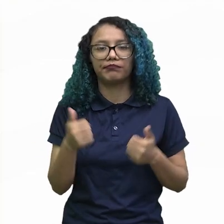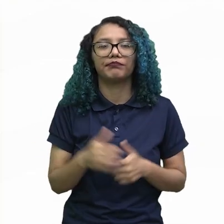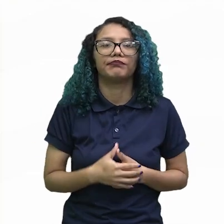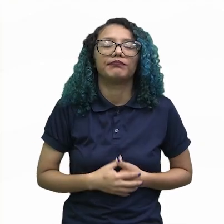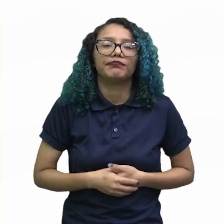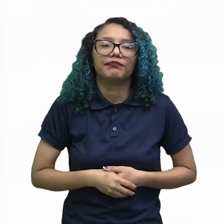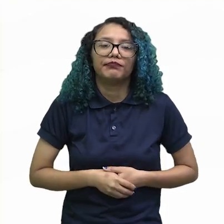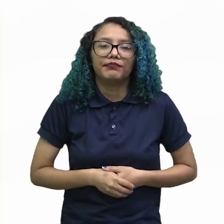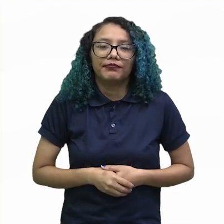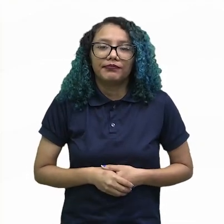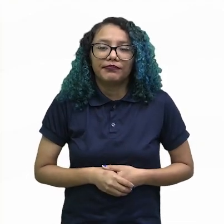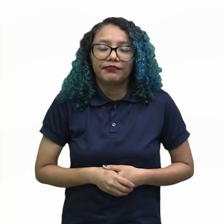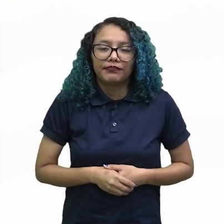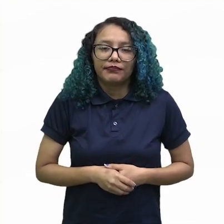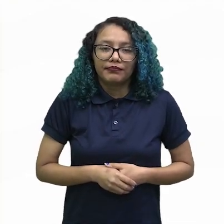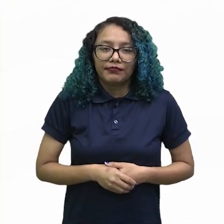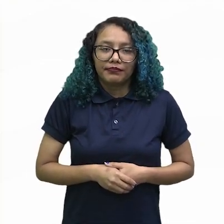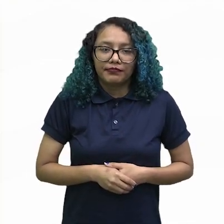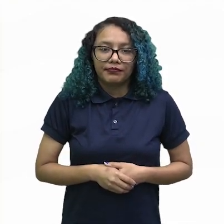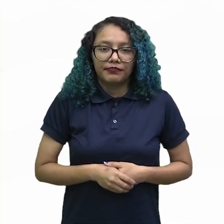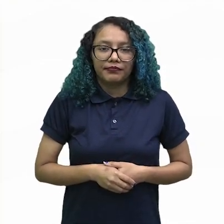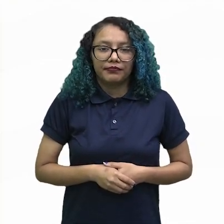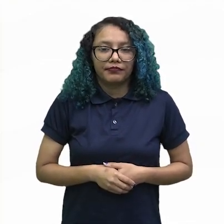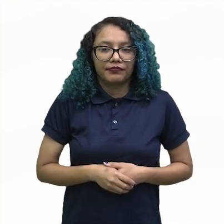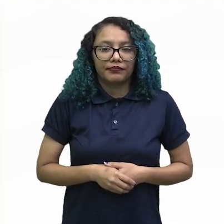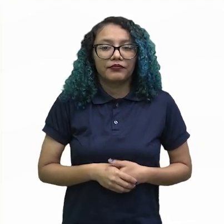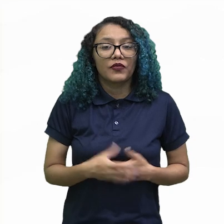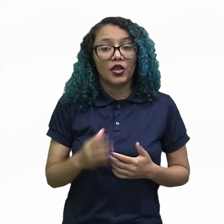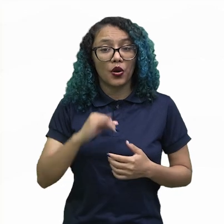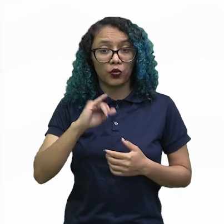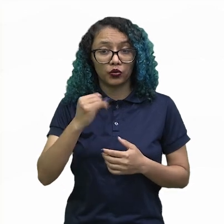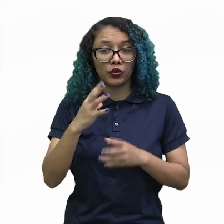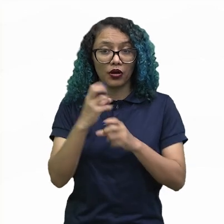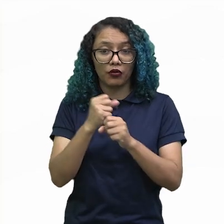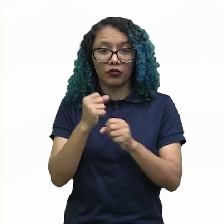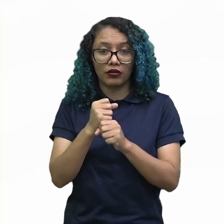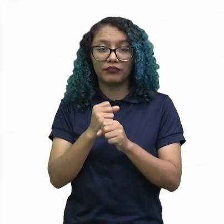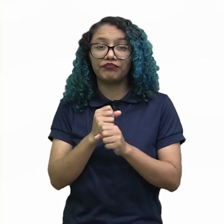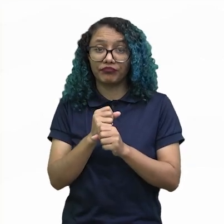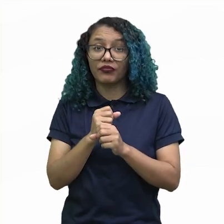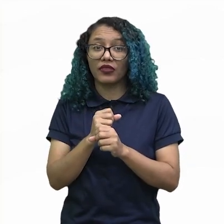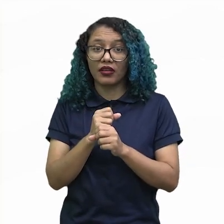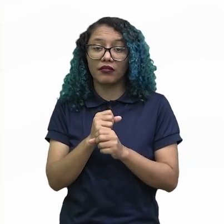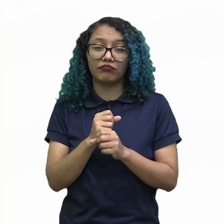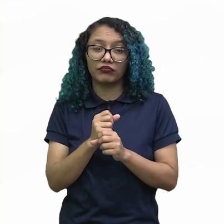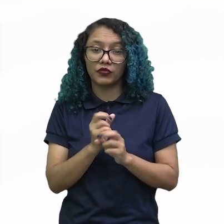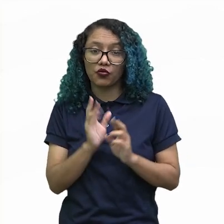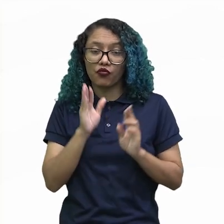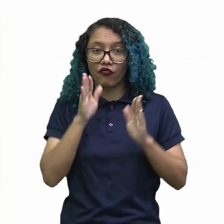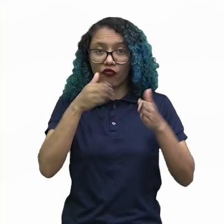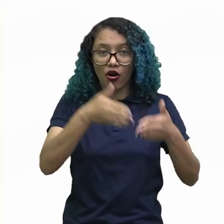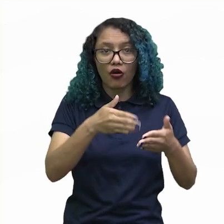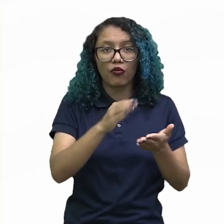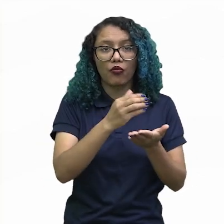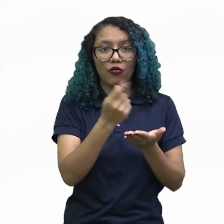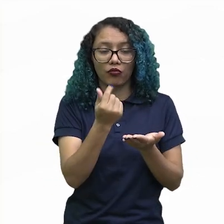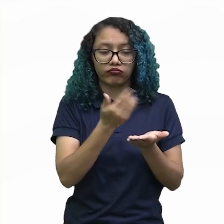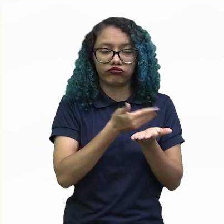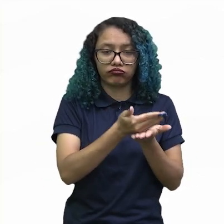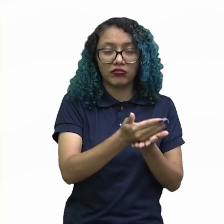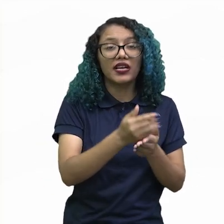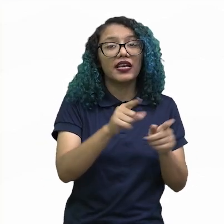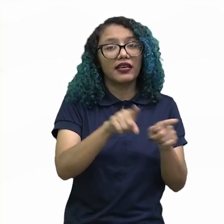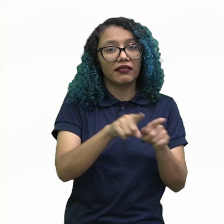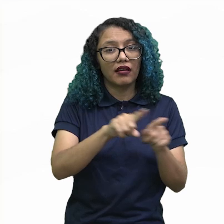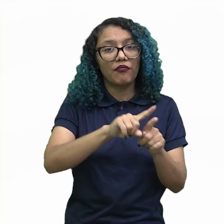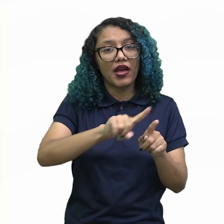simples, tá? Então aqui, ó, os juros são calculados não apenas em cima do capital inicial, mas